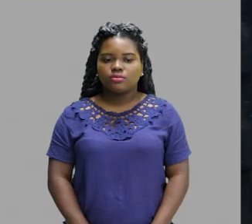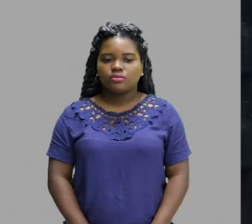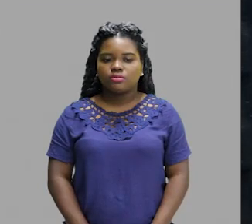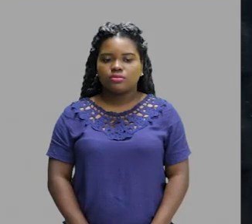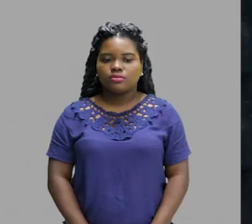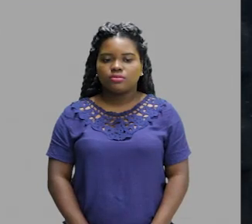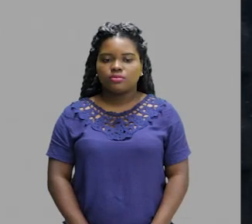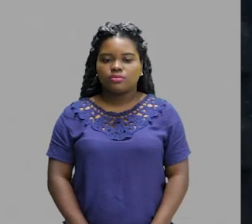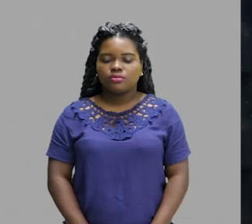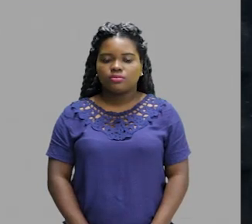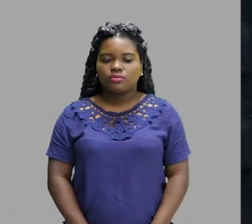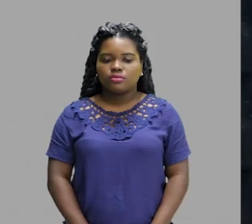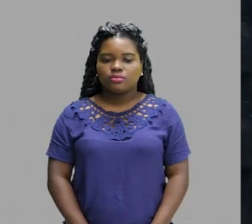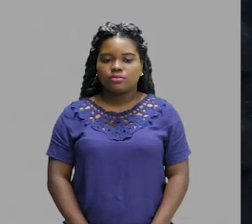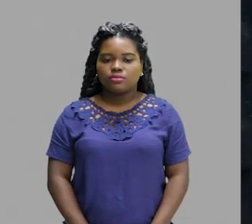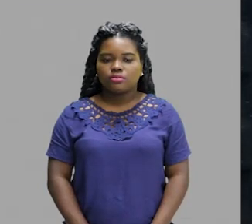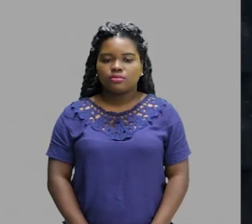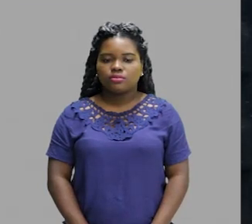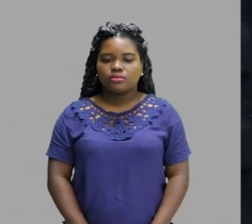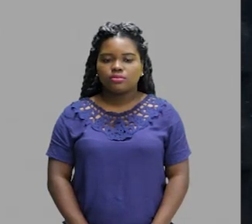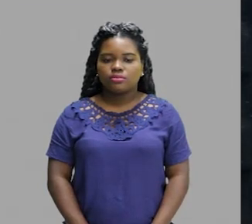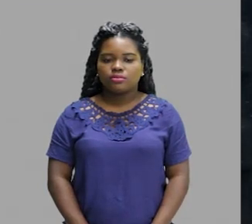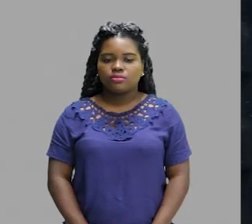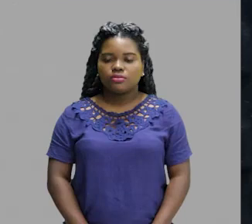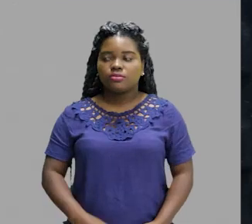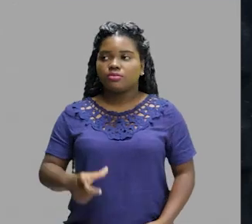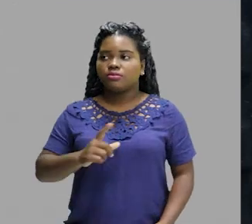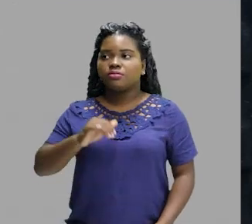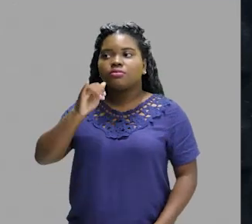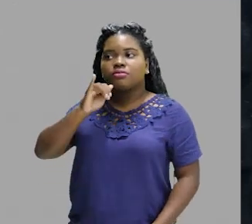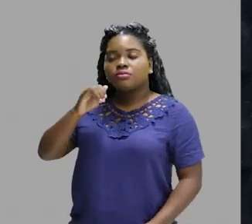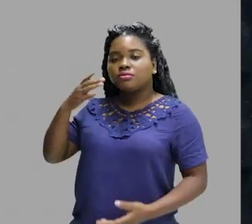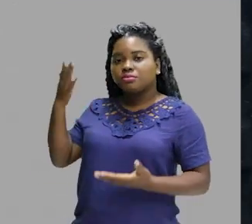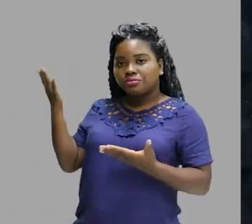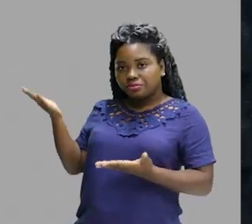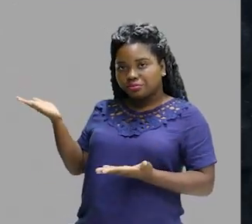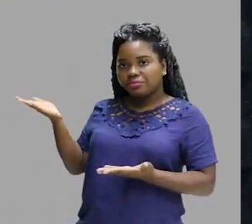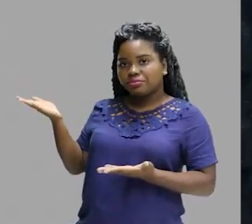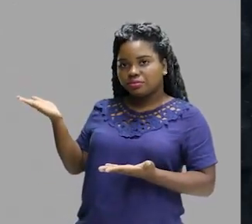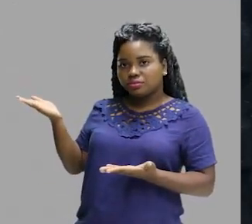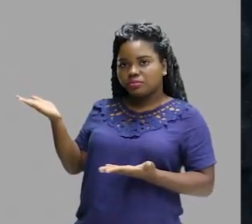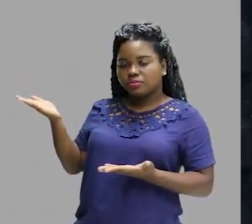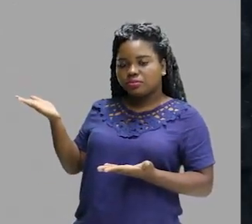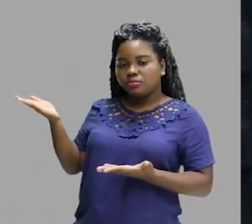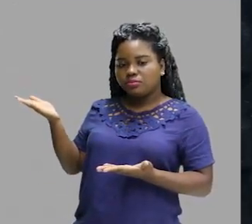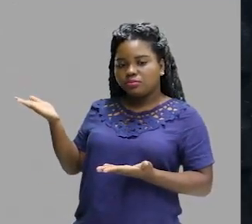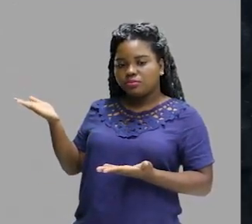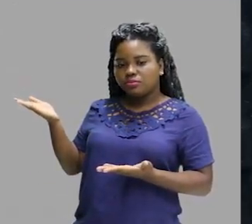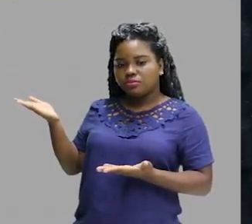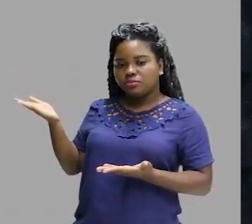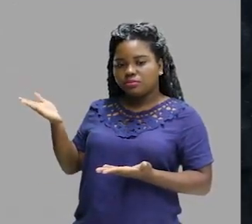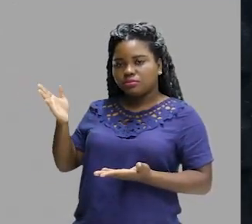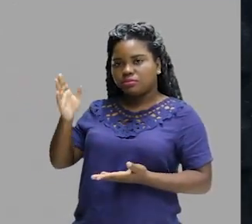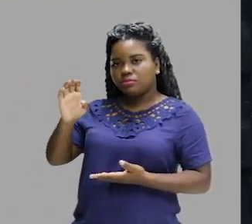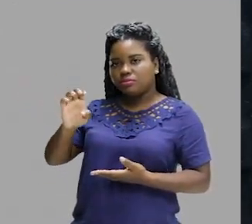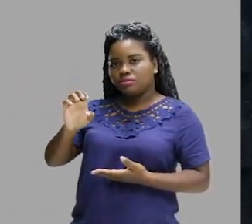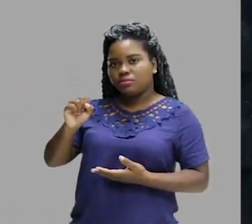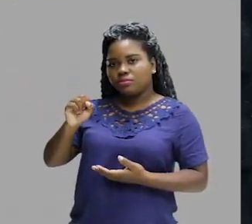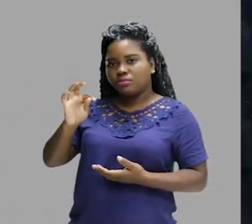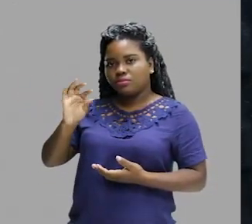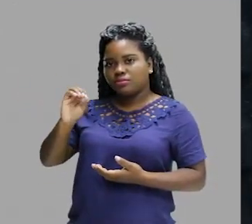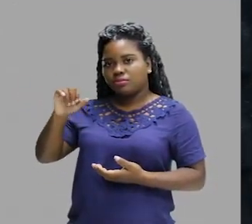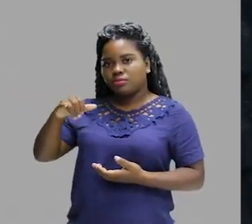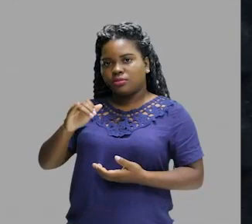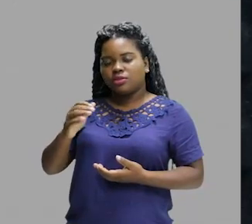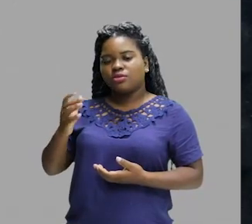ação realizada ou que pode continuar. Eu busquei aqui um exemplo de uma ação realizada. Eu fiz algo e eu